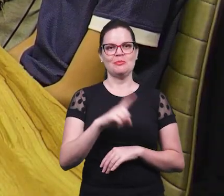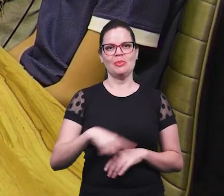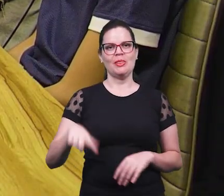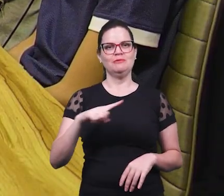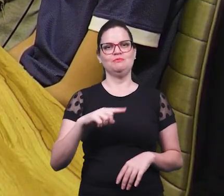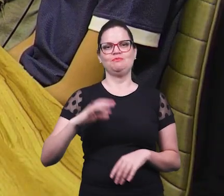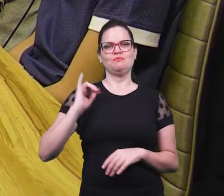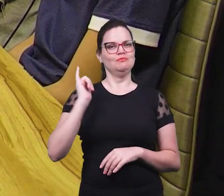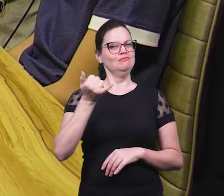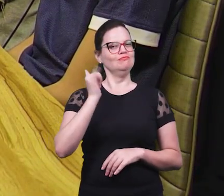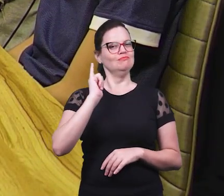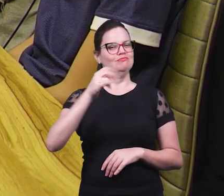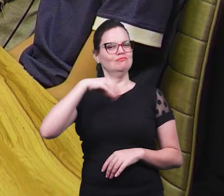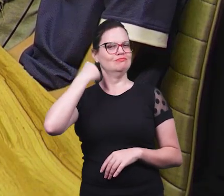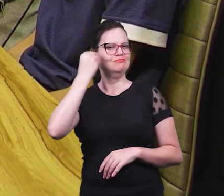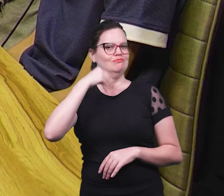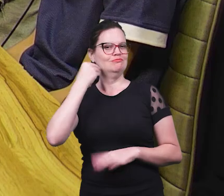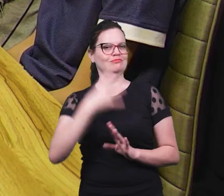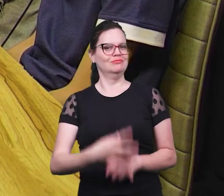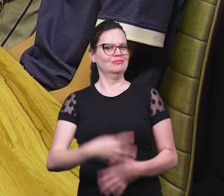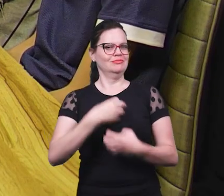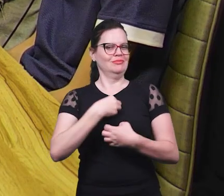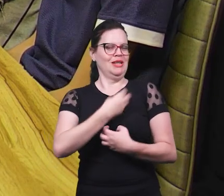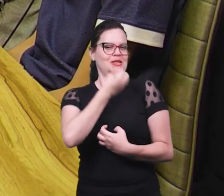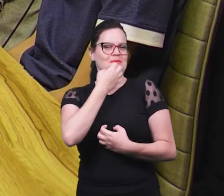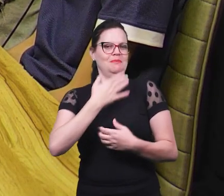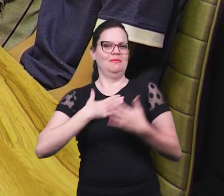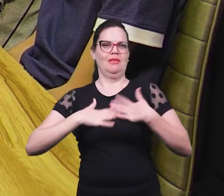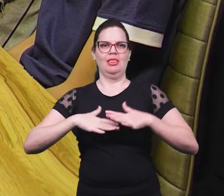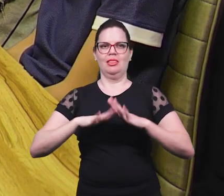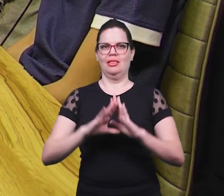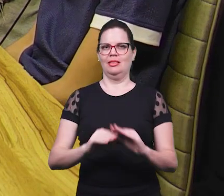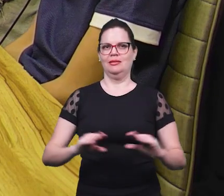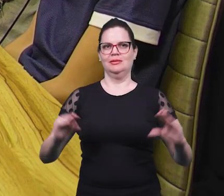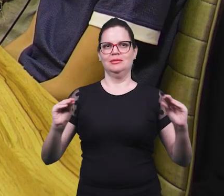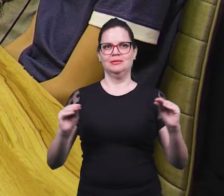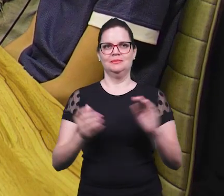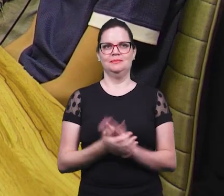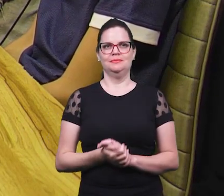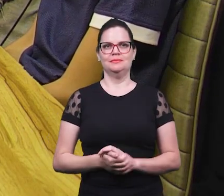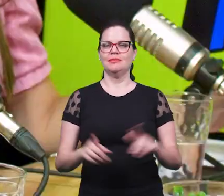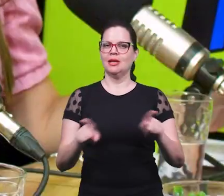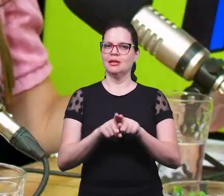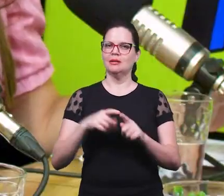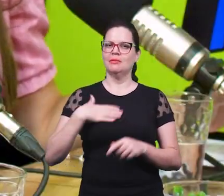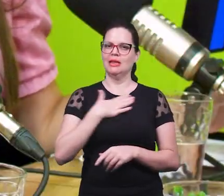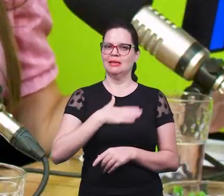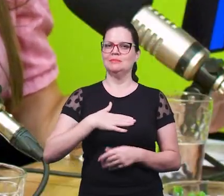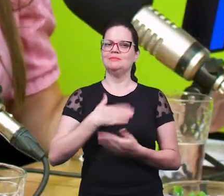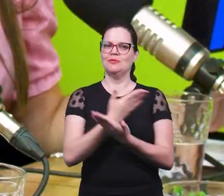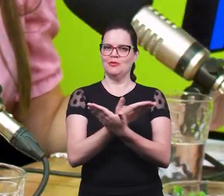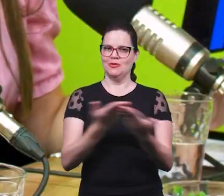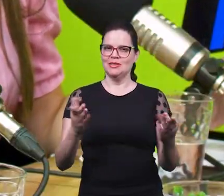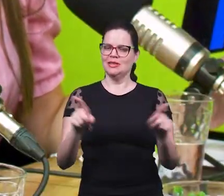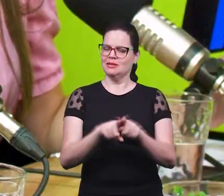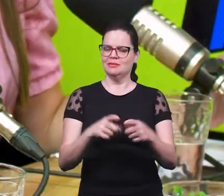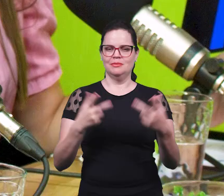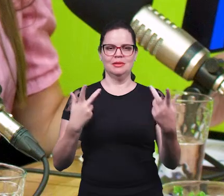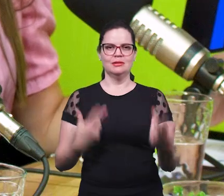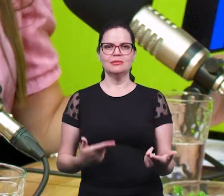puderam se abrir, se colocar, se sentiram à vontade. E é isso que a gente também deseja para aqueles que estão nos